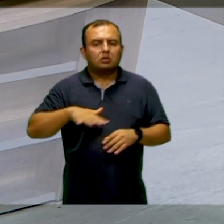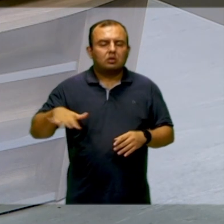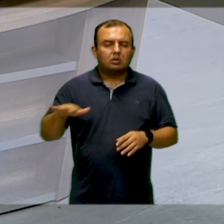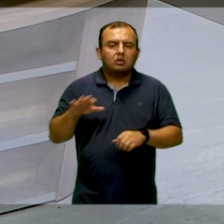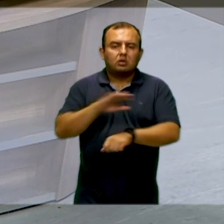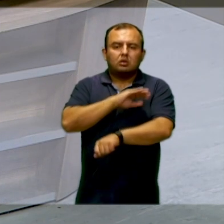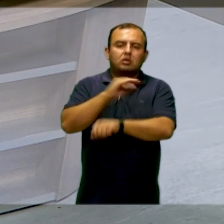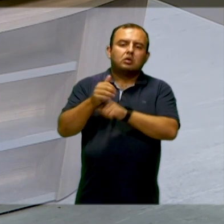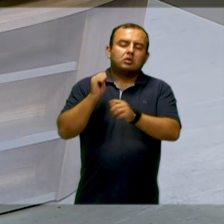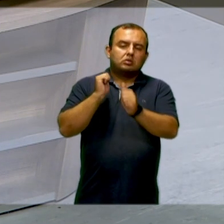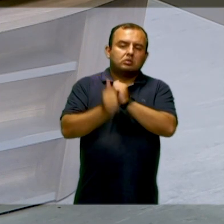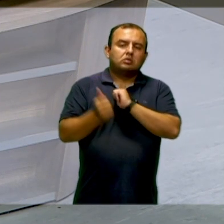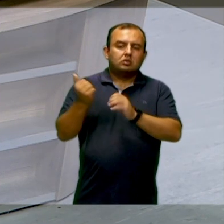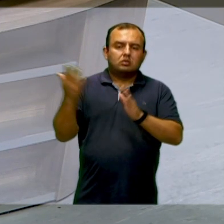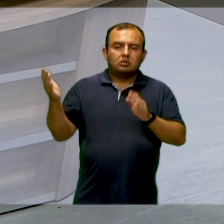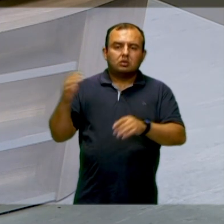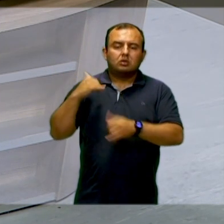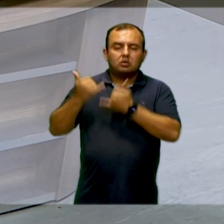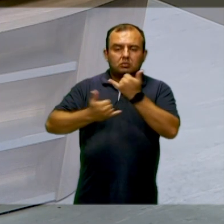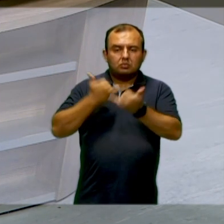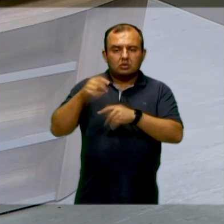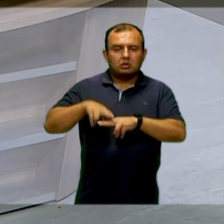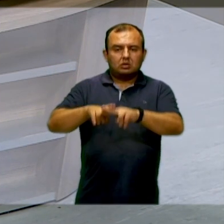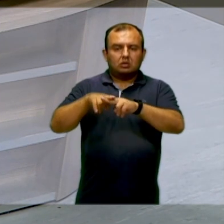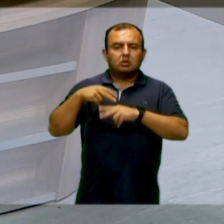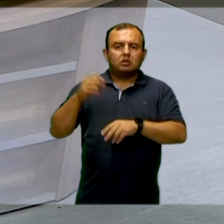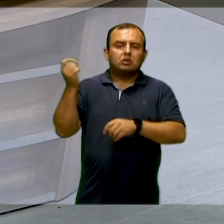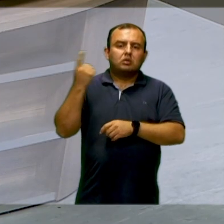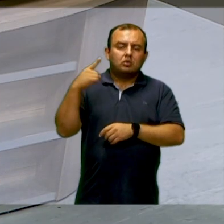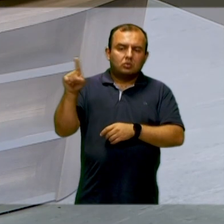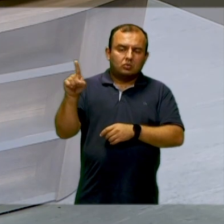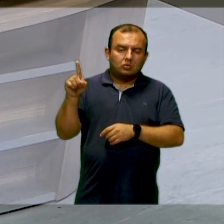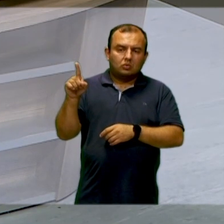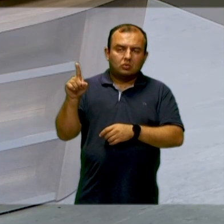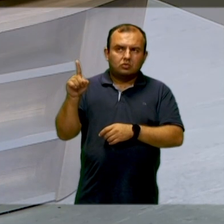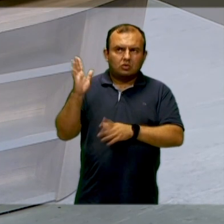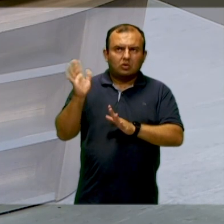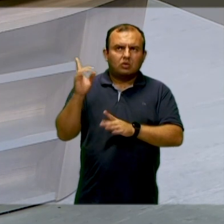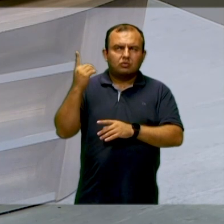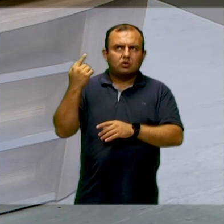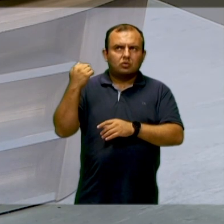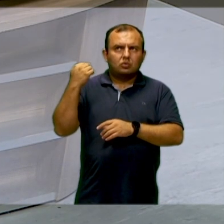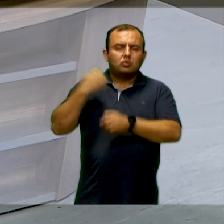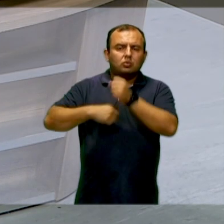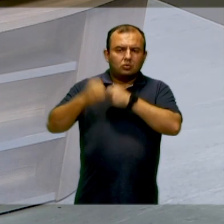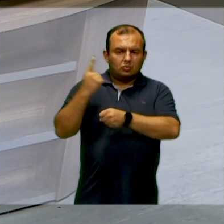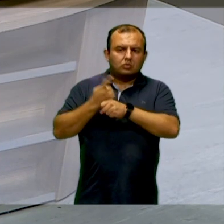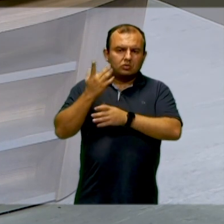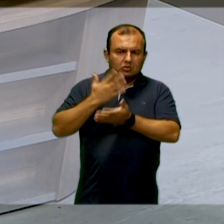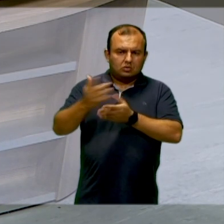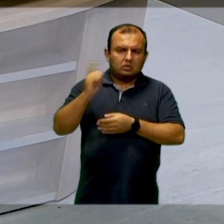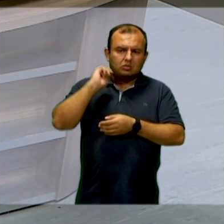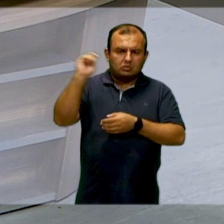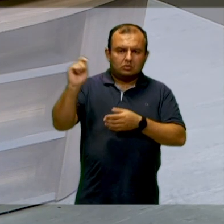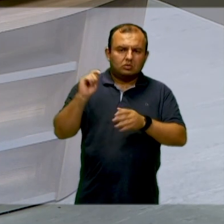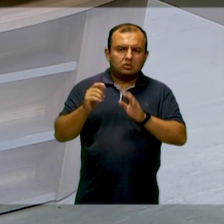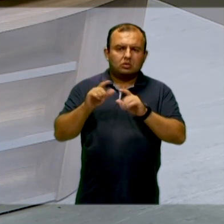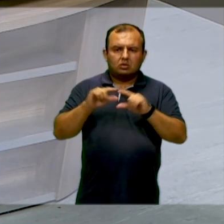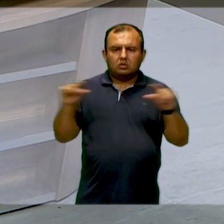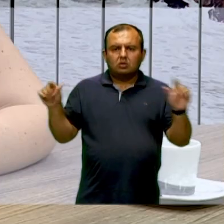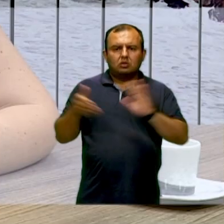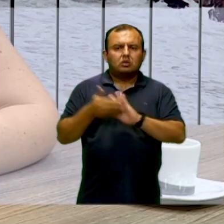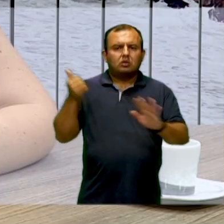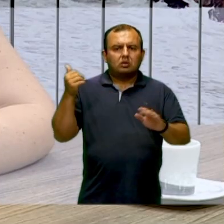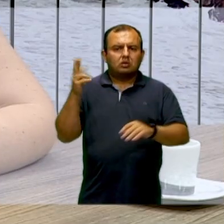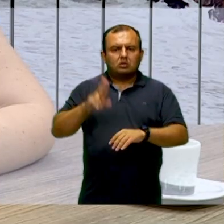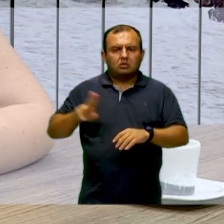quadra de esporte ali atrás e do parquinho das crianças. Como isso já faz um ano, vai fazer agora em abril, as pessoas tiraram os adesivos ali e